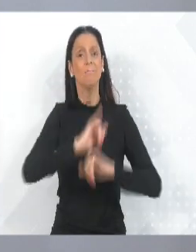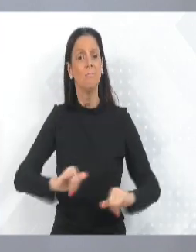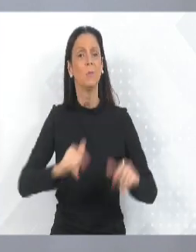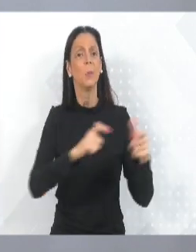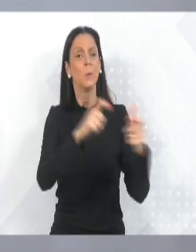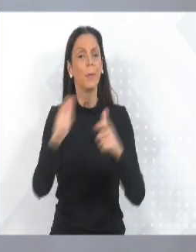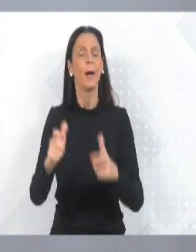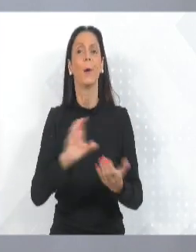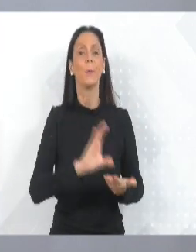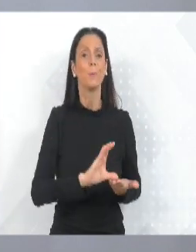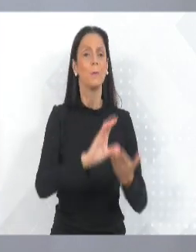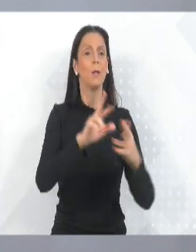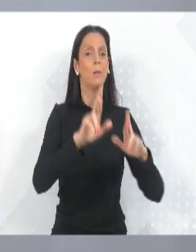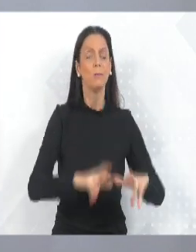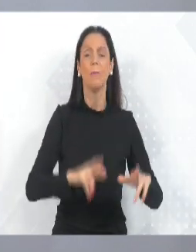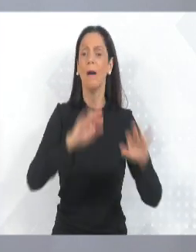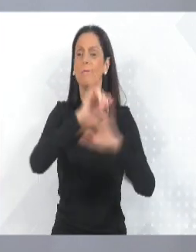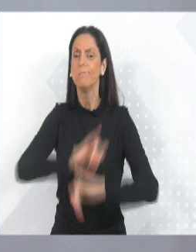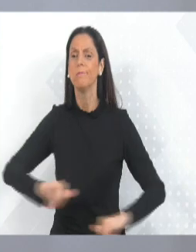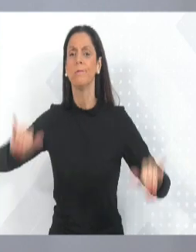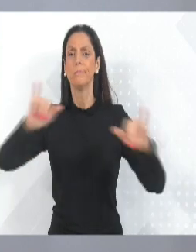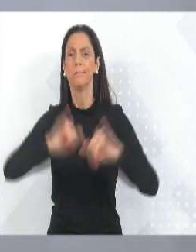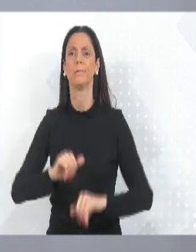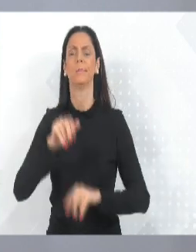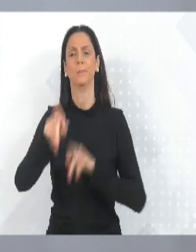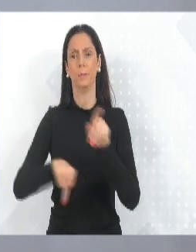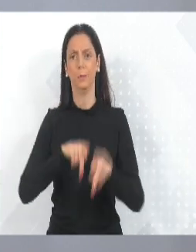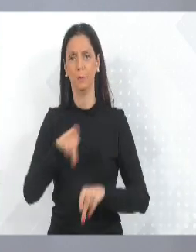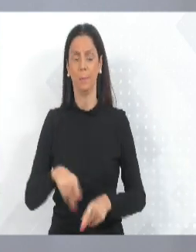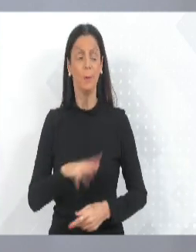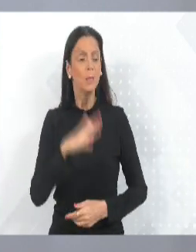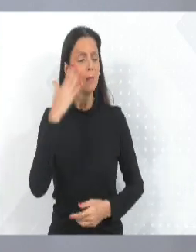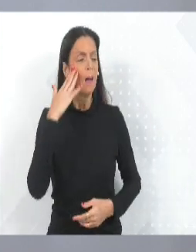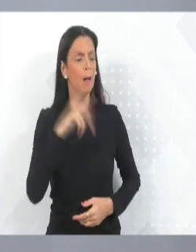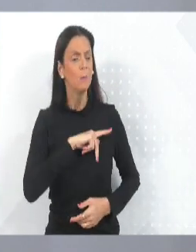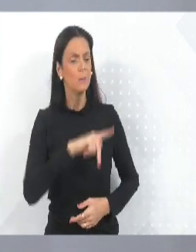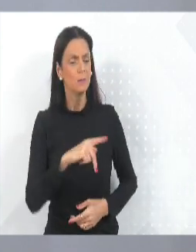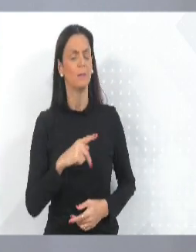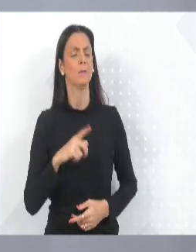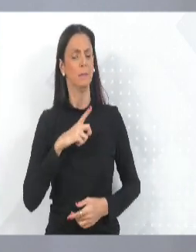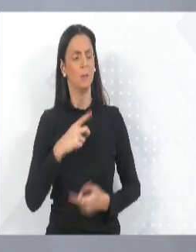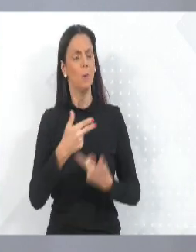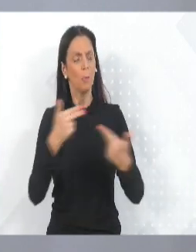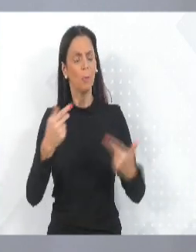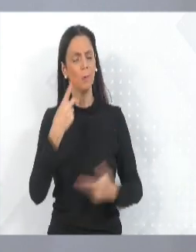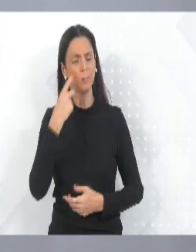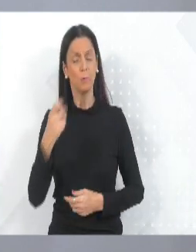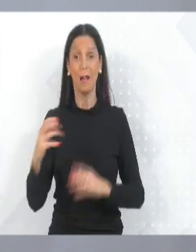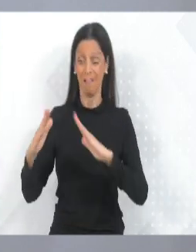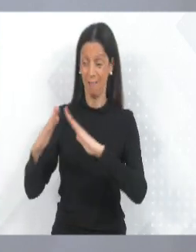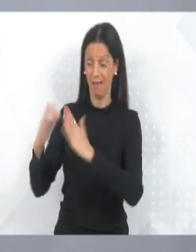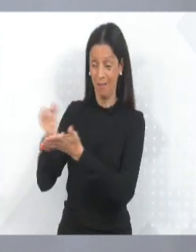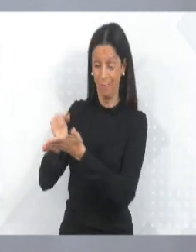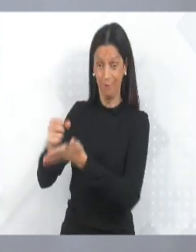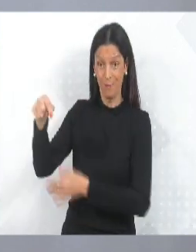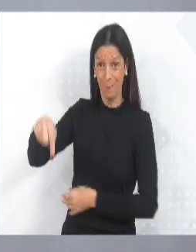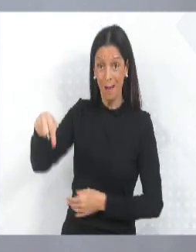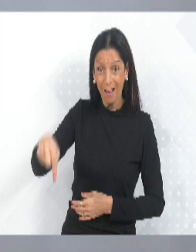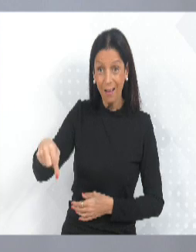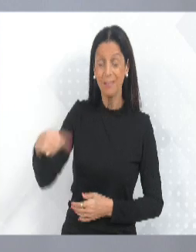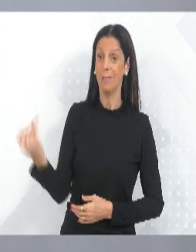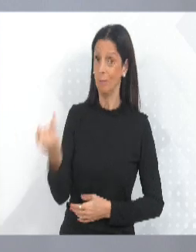e explicar pr pra população tem uma coisa Presidente interessante as farmácias tem uma grande